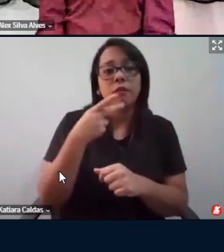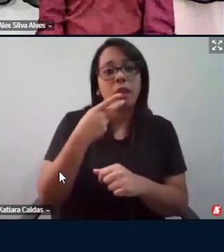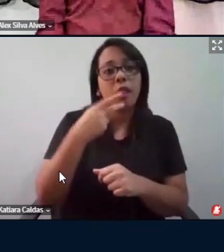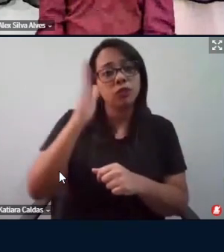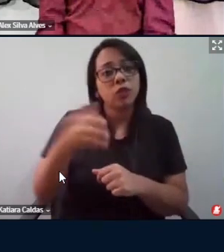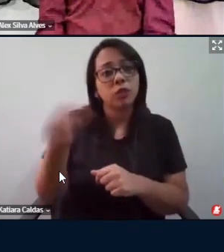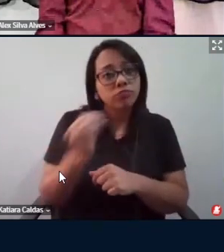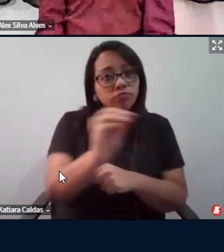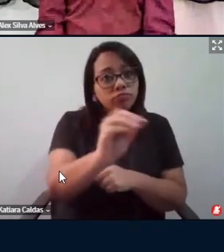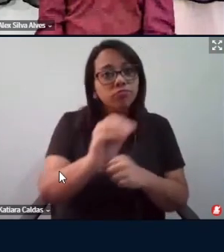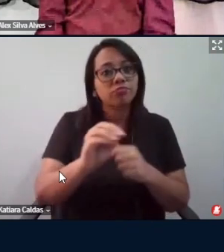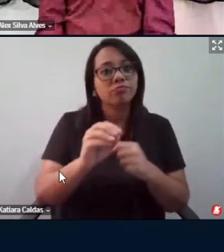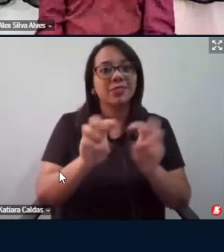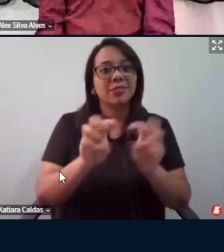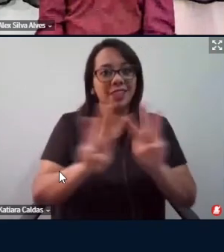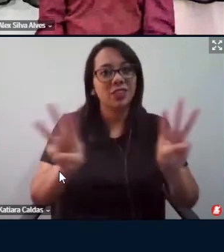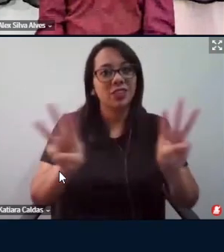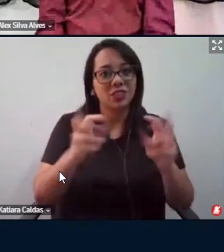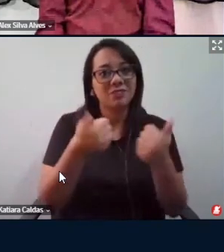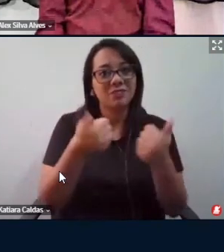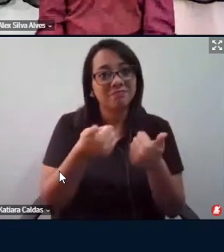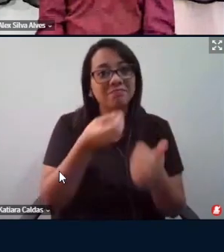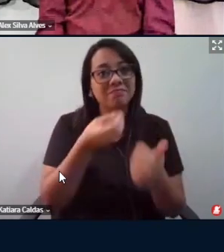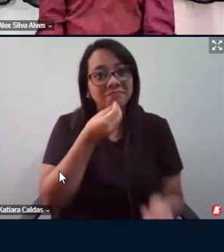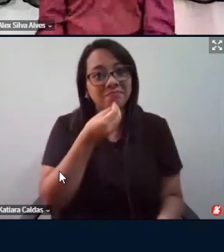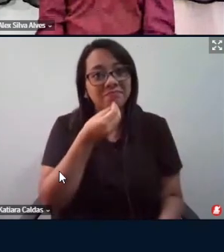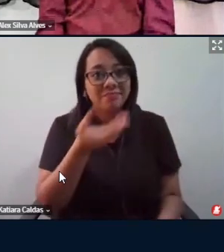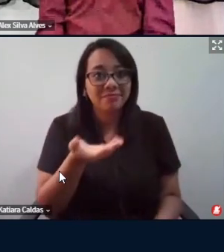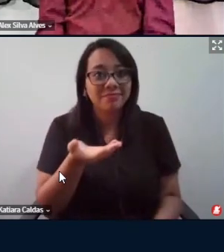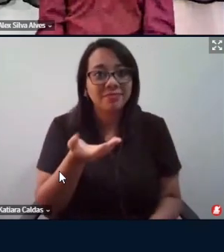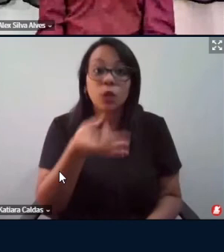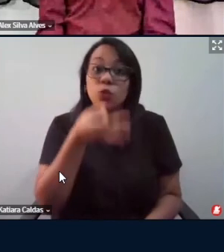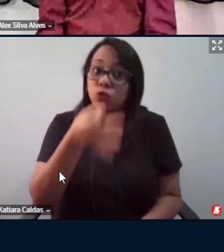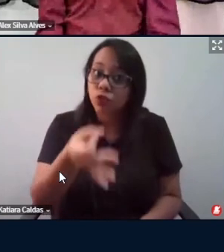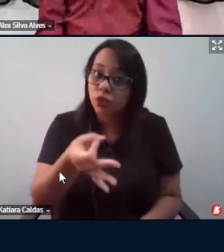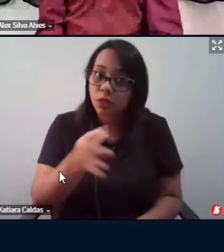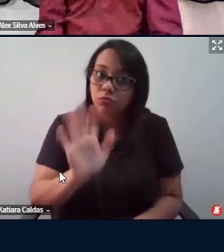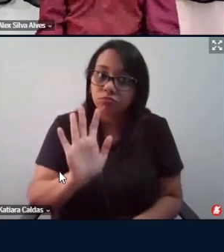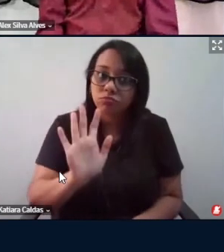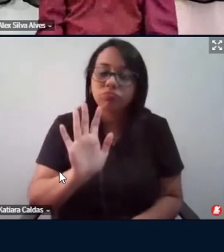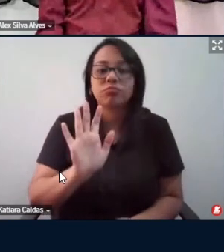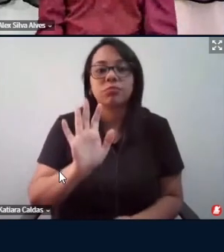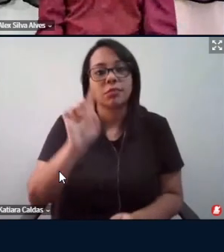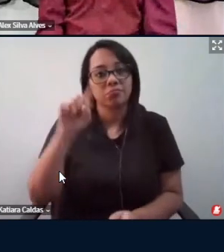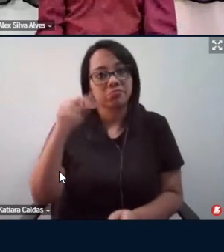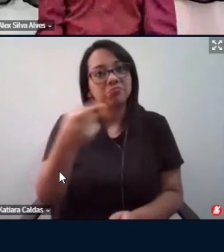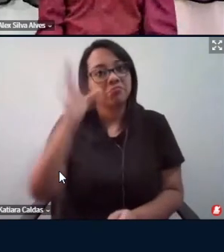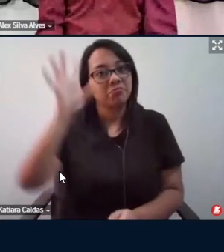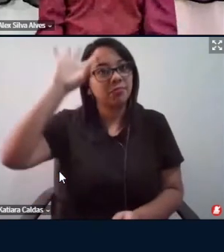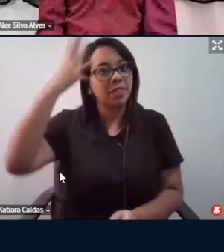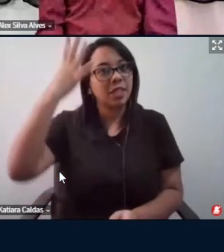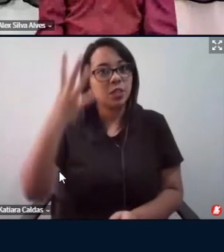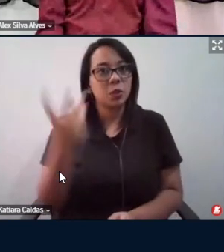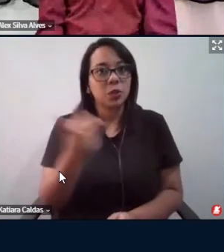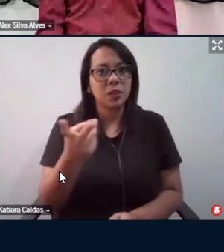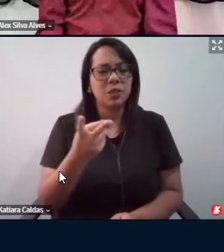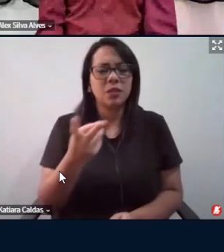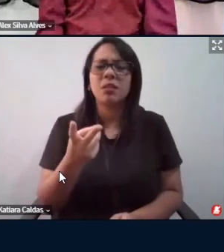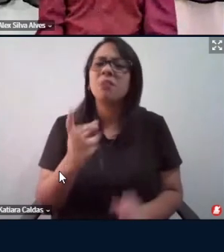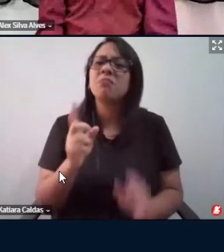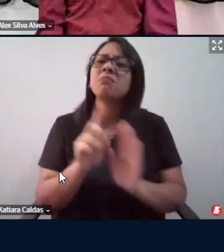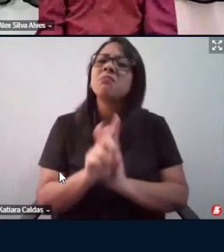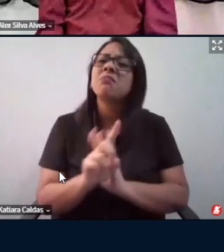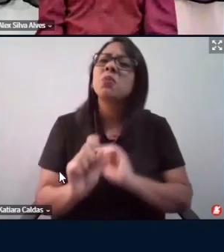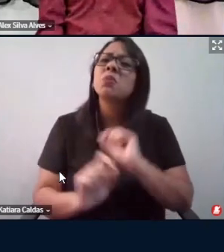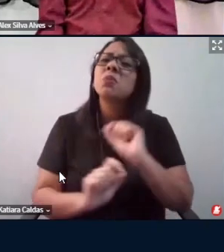o glossário, né? Assim, de sugestão, né, aí é uma decisão. Qual é a pergunta? O que, que é para